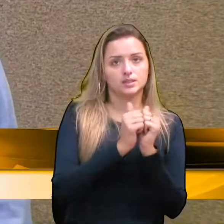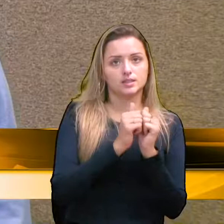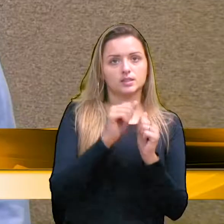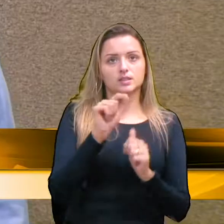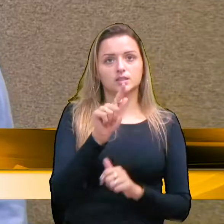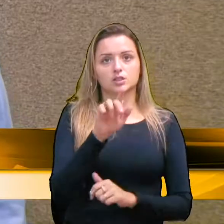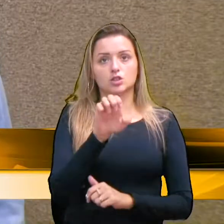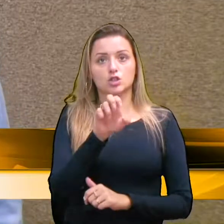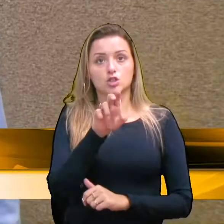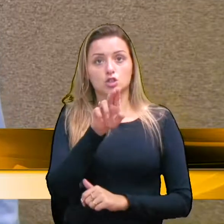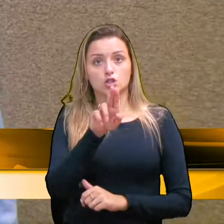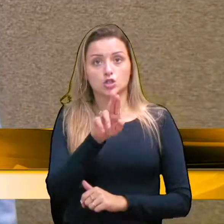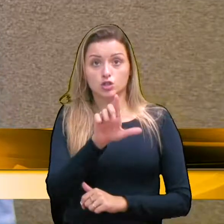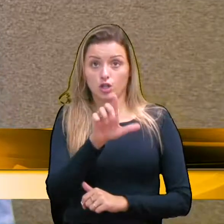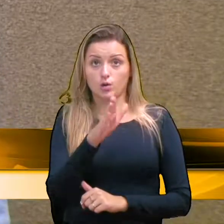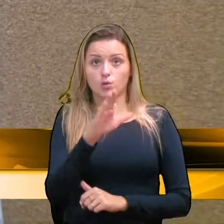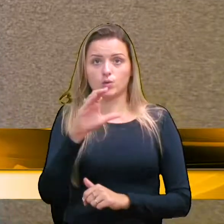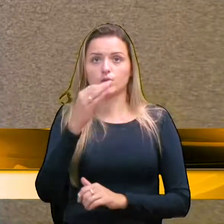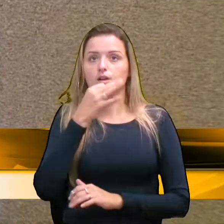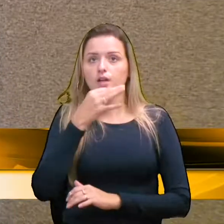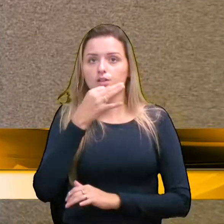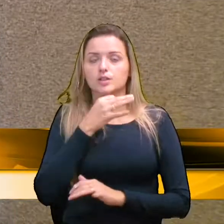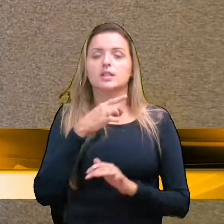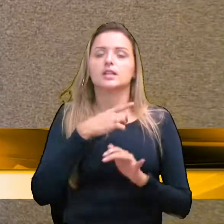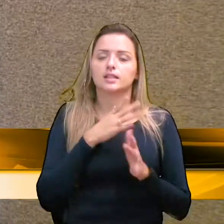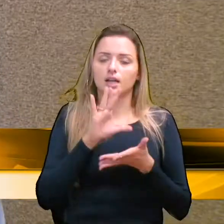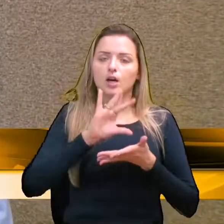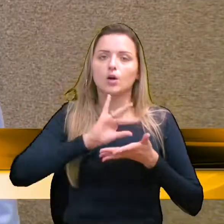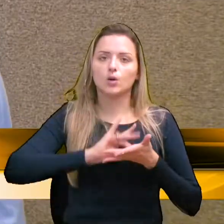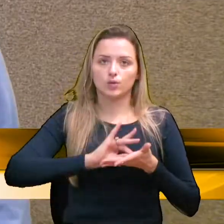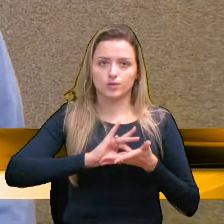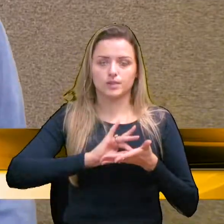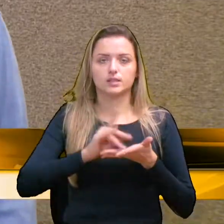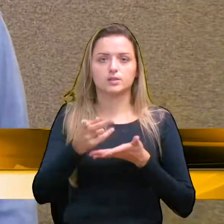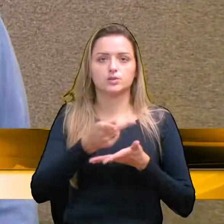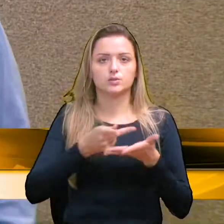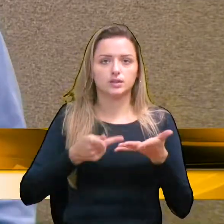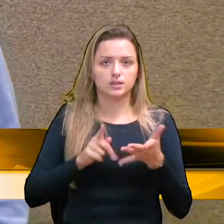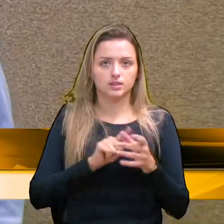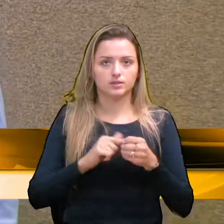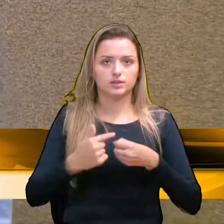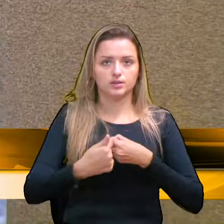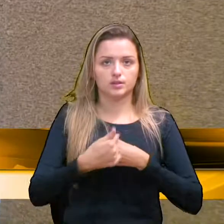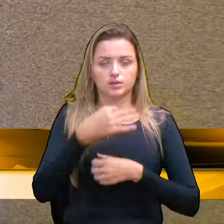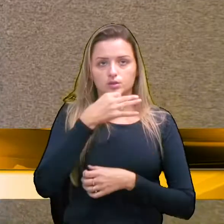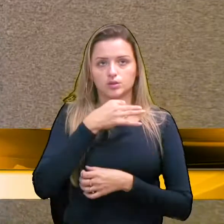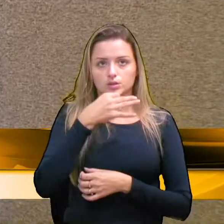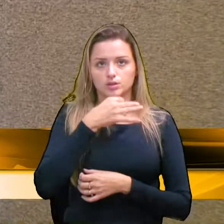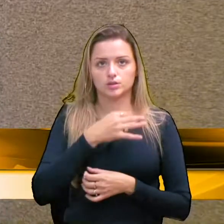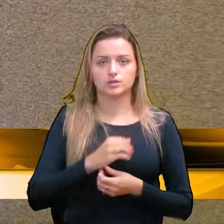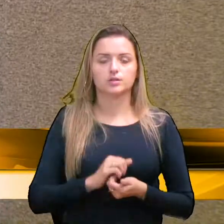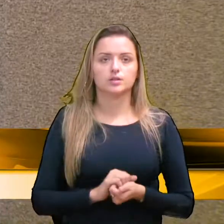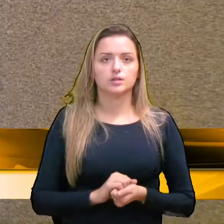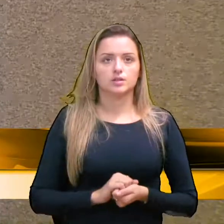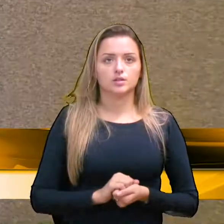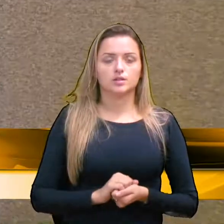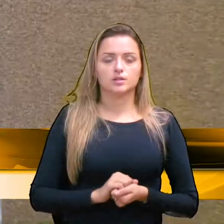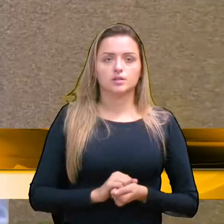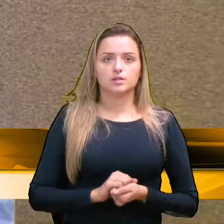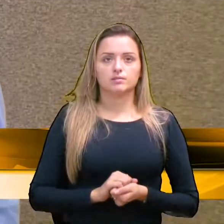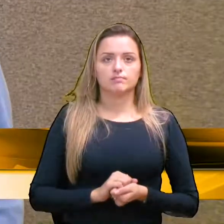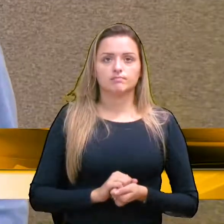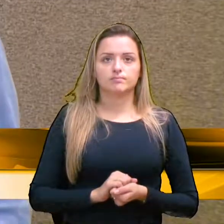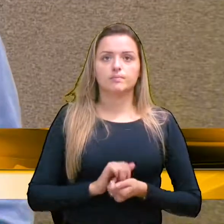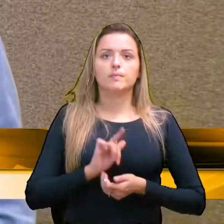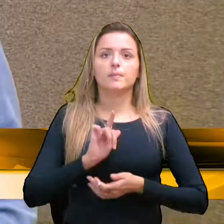CEPLAN/SUI/DIGEL, GEL Caxias, encontra-se no sistema viário municipal do município. Muito embora